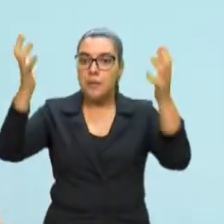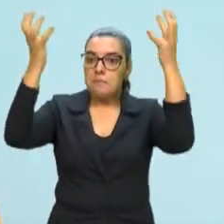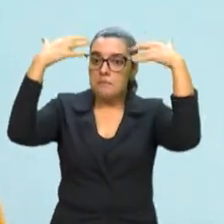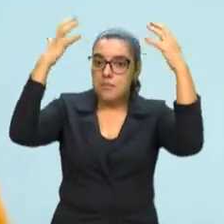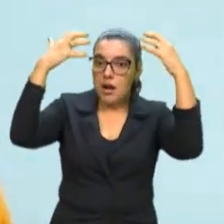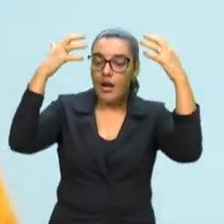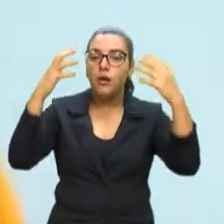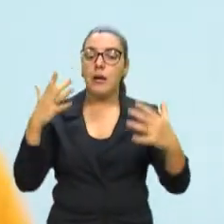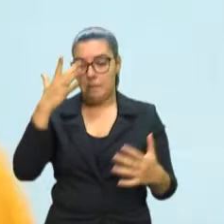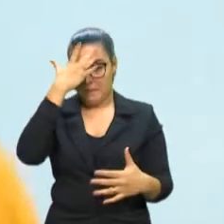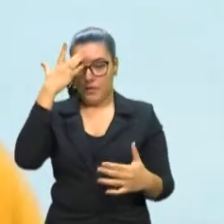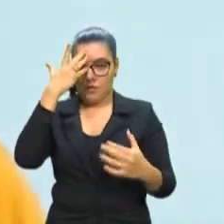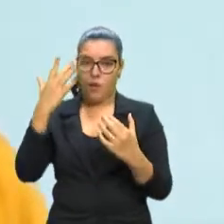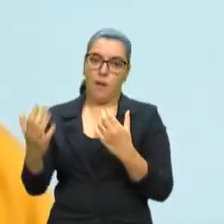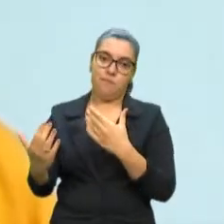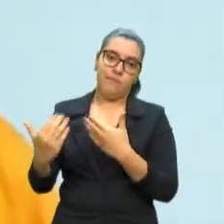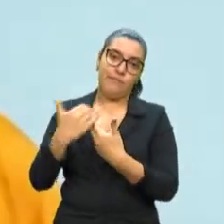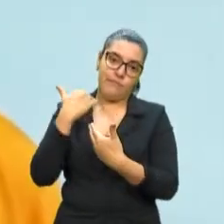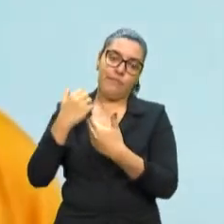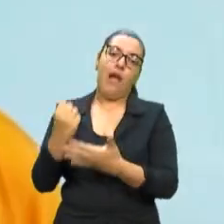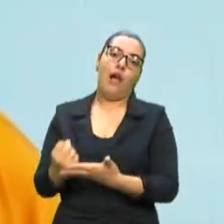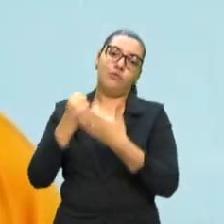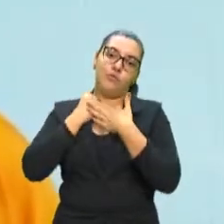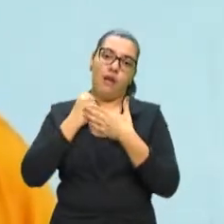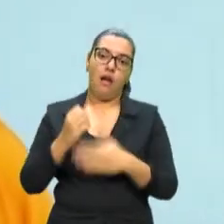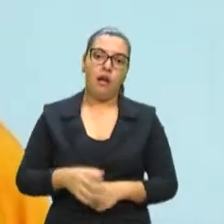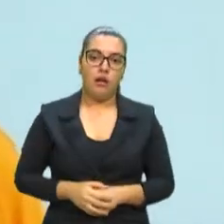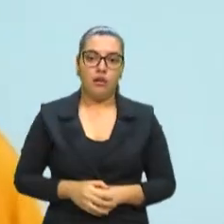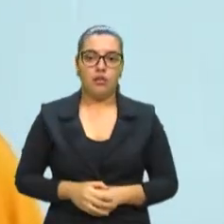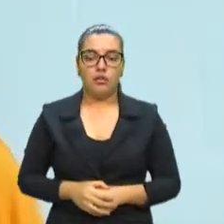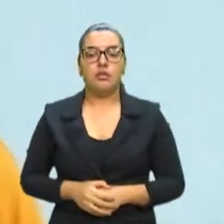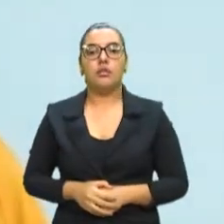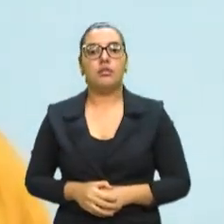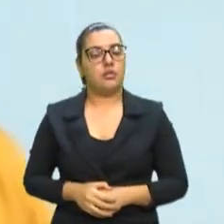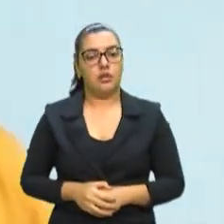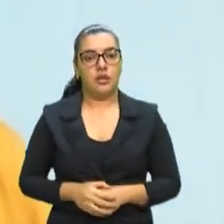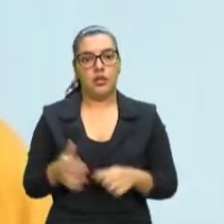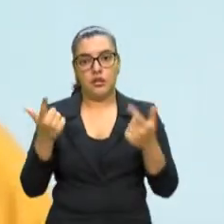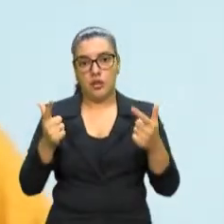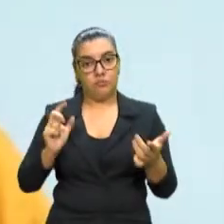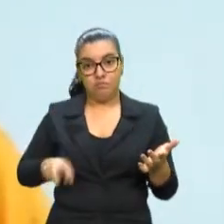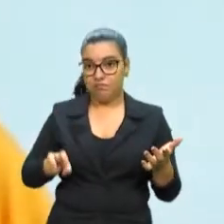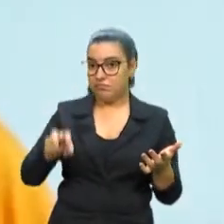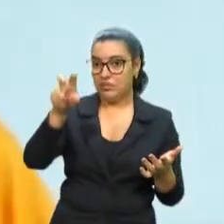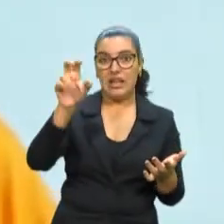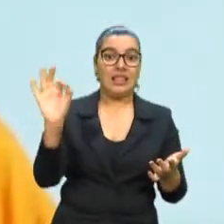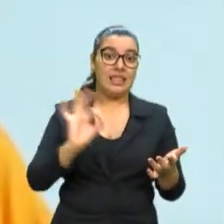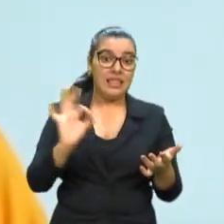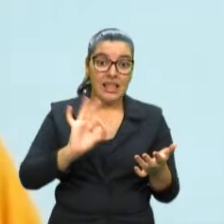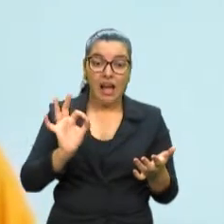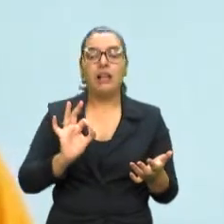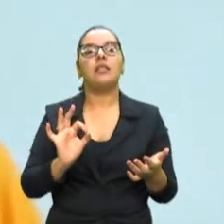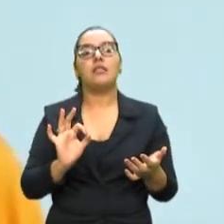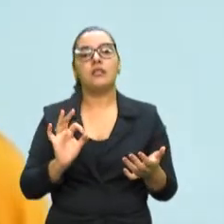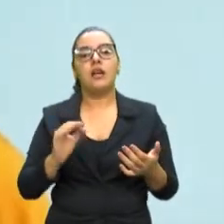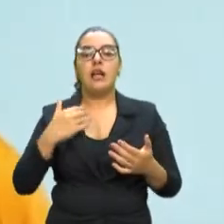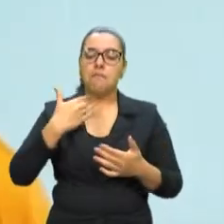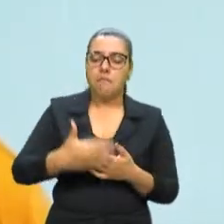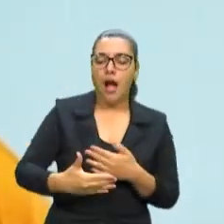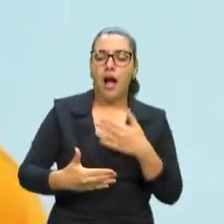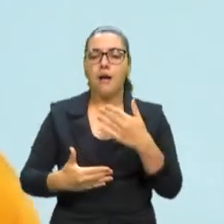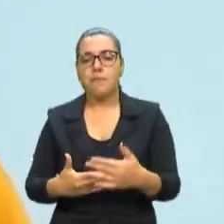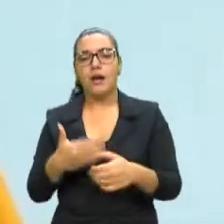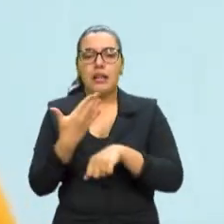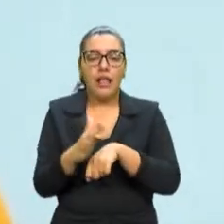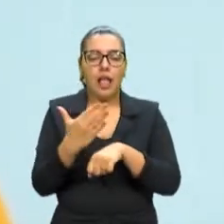uma pessoa me banhar, me ajudar. E não podia também subir escada. Depois, agora que eu estou na reabilitação, já